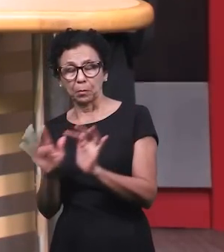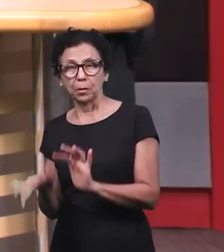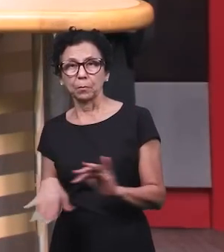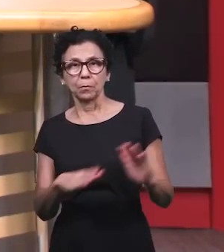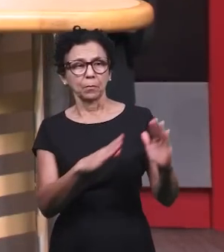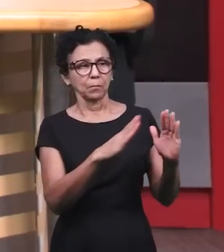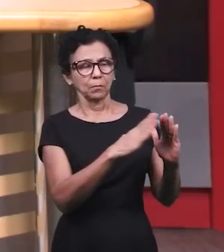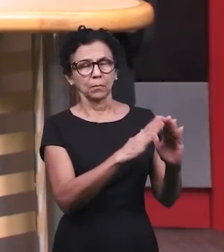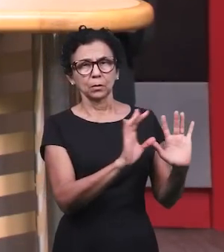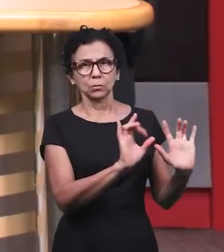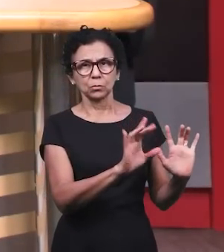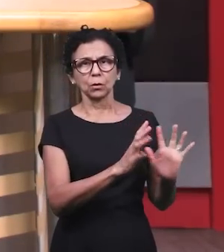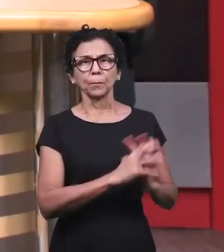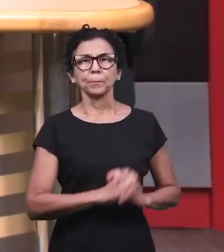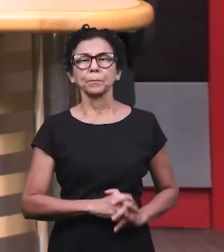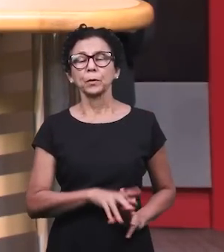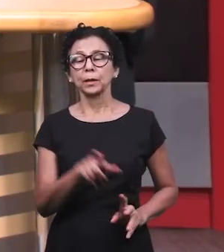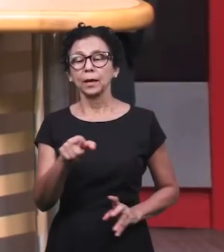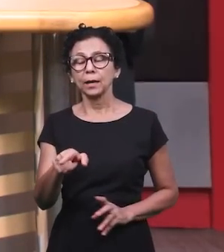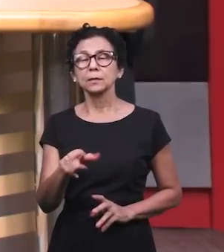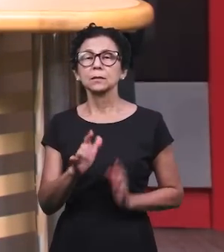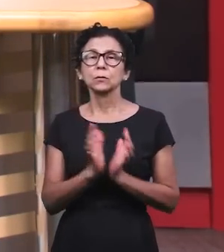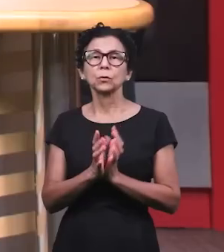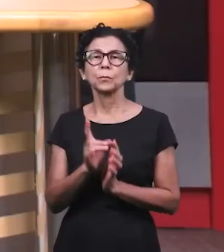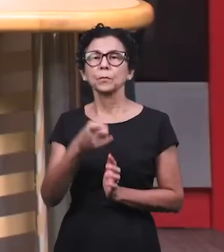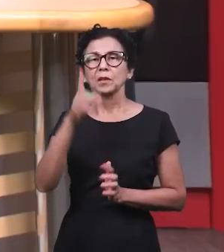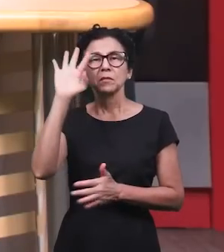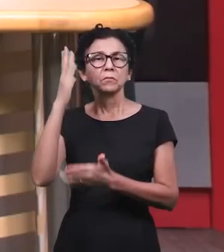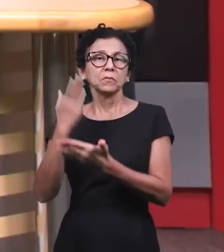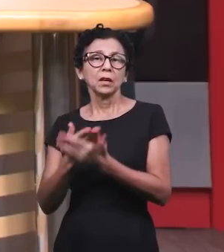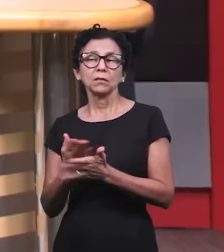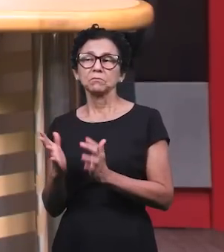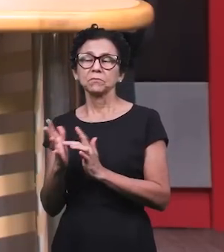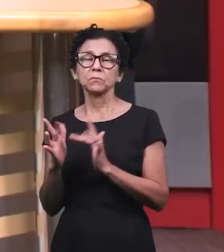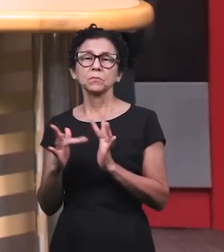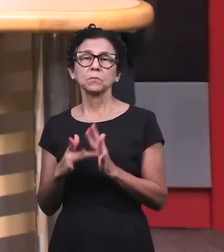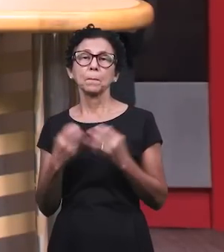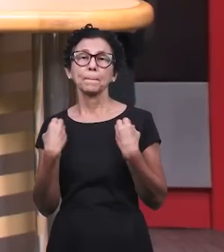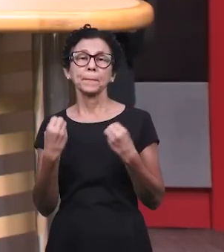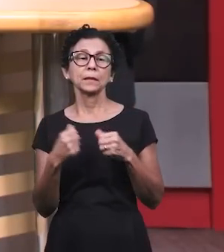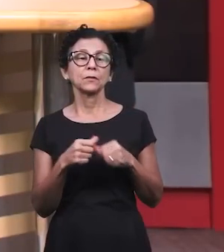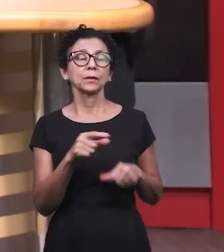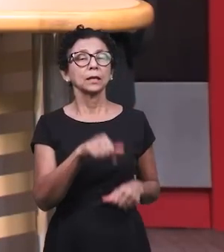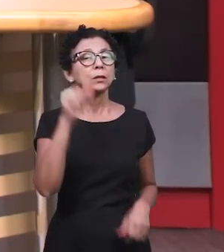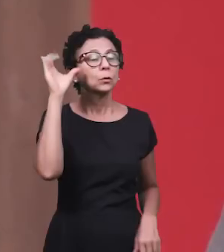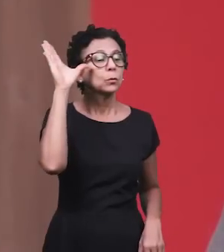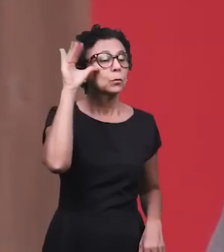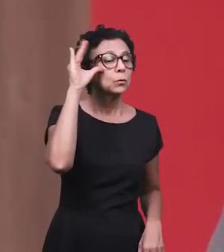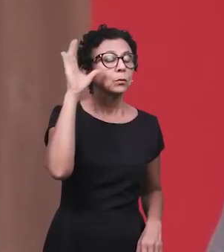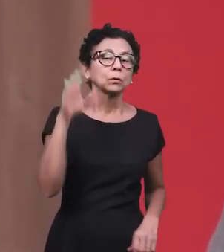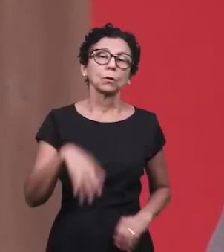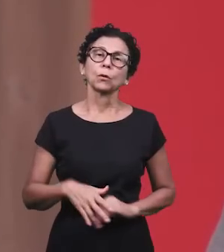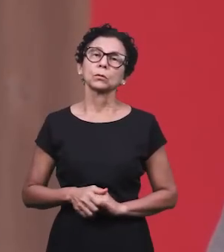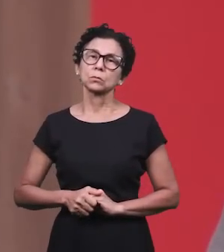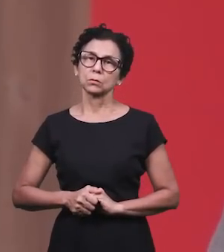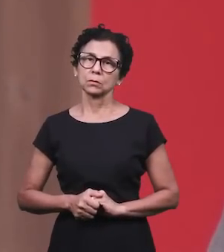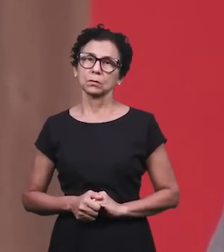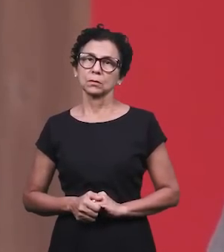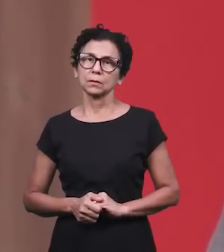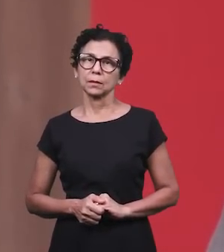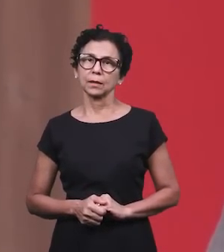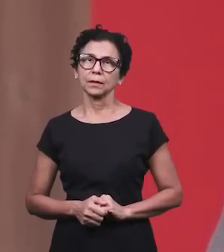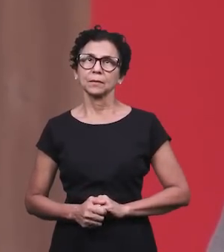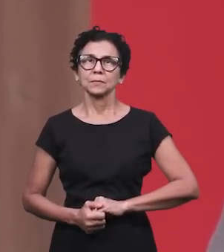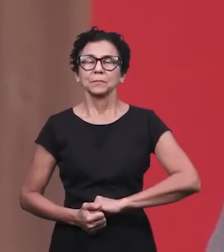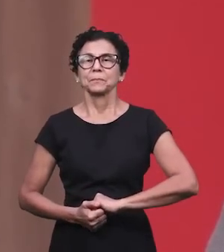qualquer tipo de incredulidade para que o milagre aconteça e como diz o último versículo, e os seus pais